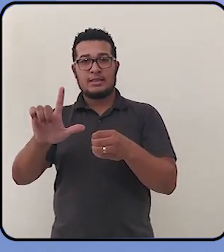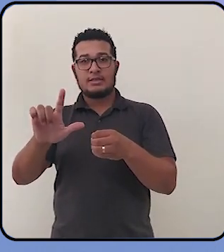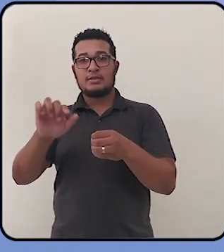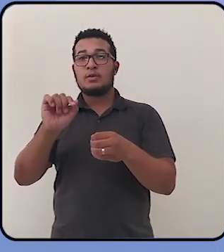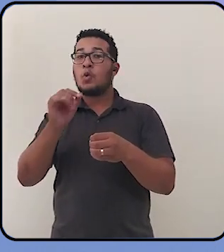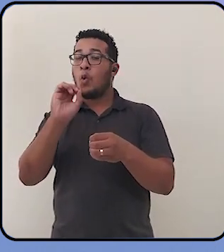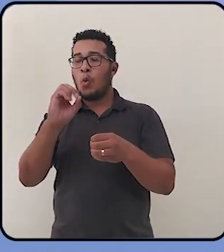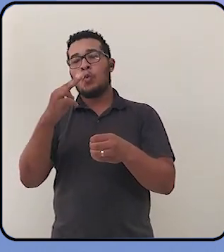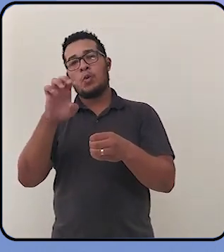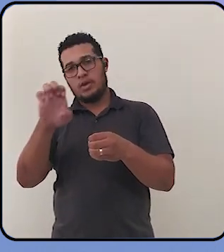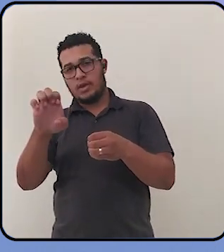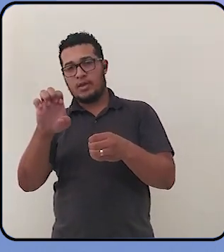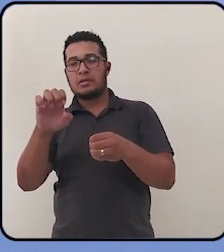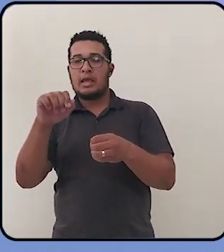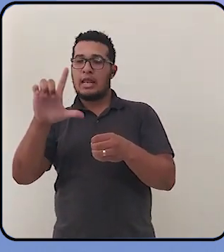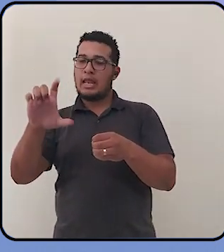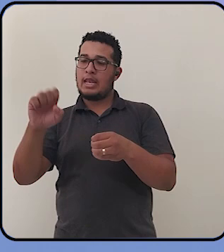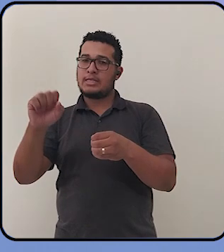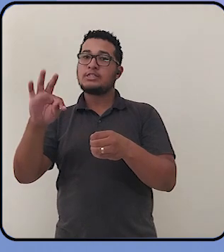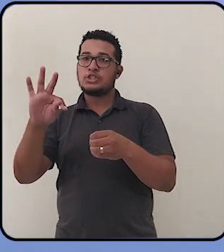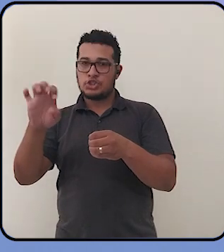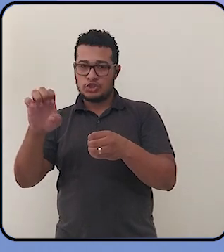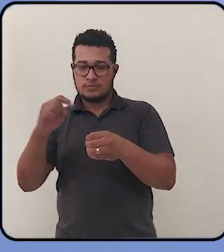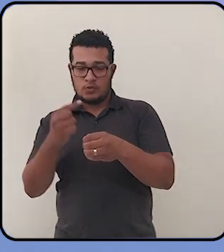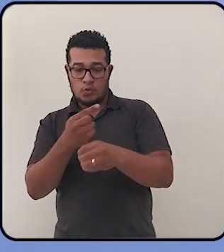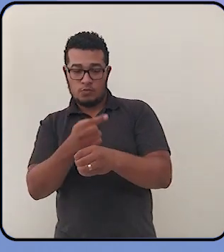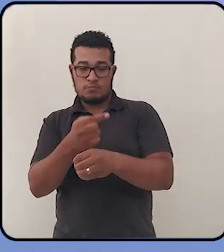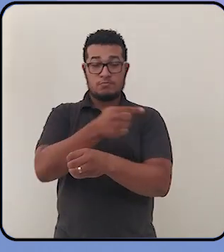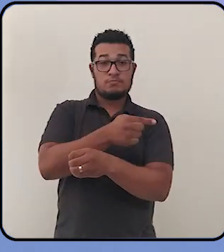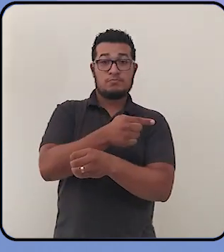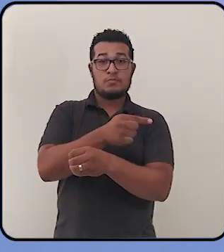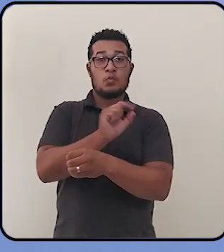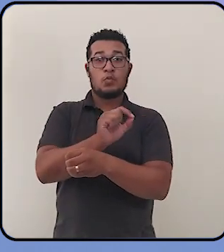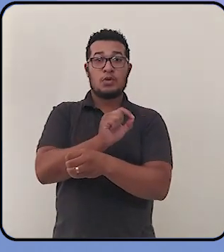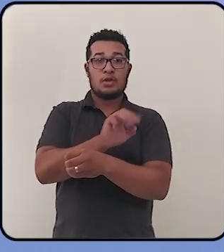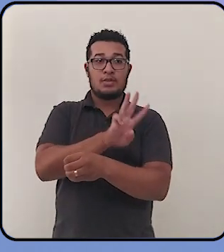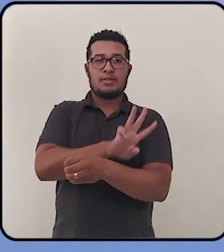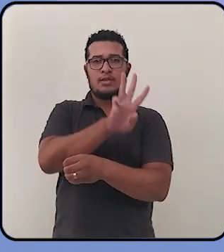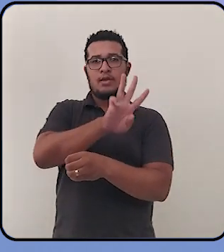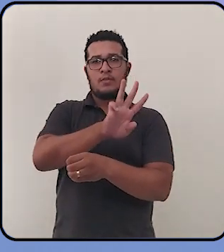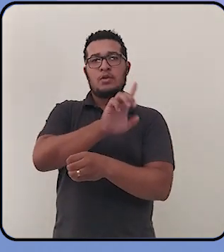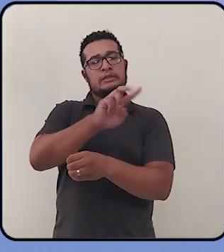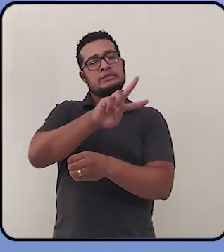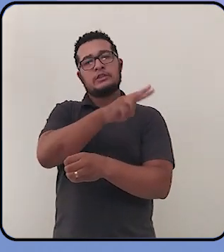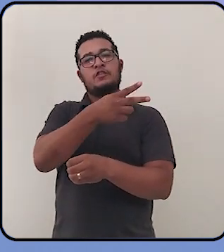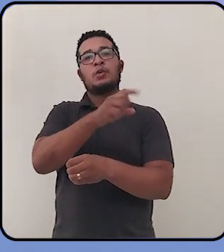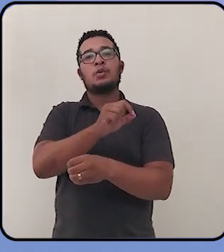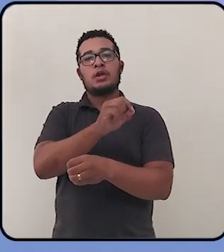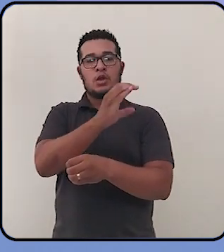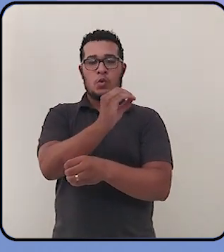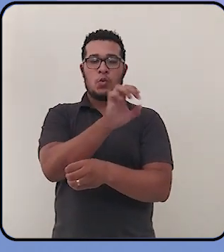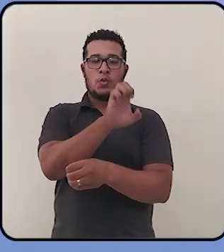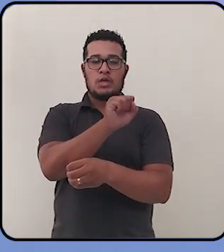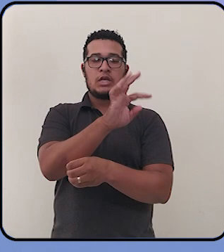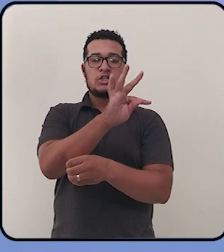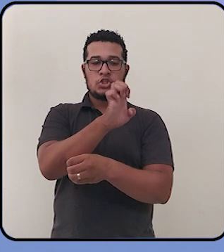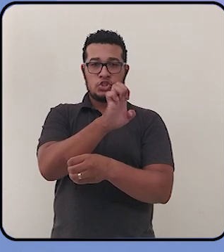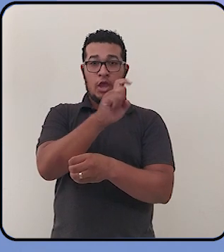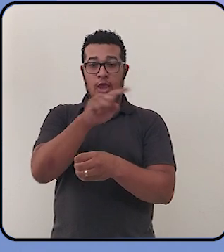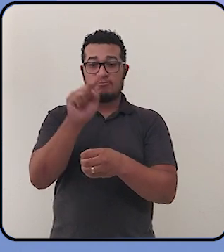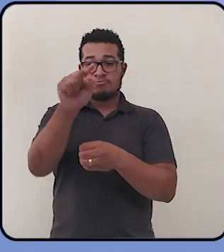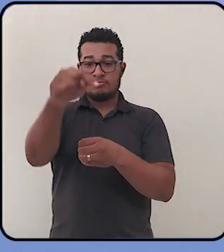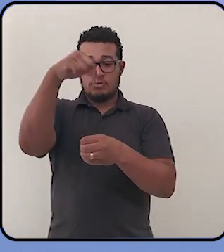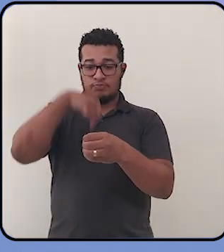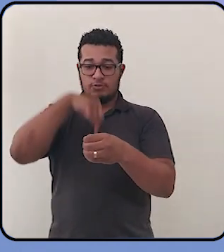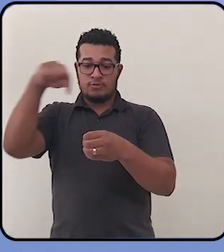sempre o E para leste e à sua esquerda o W para oeste. Esses são os